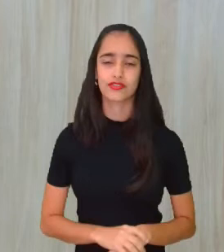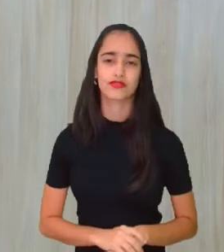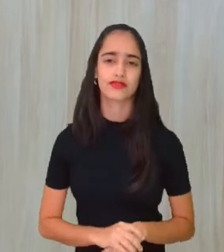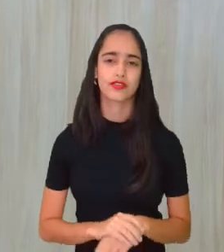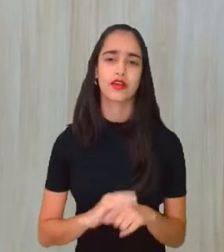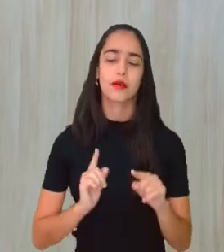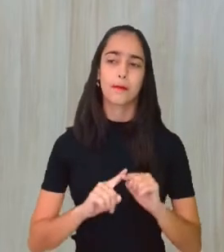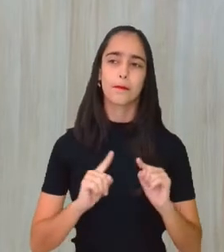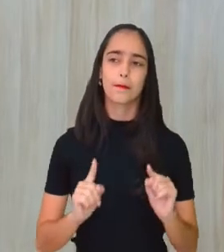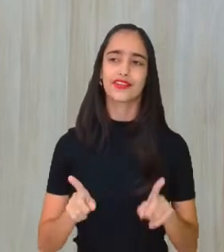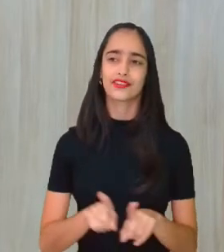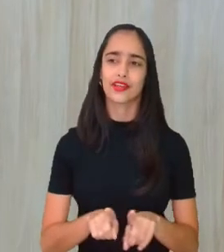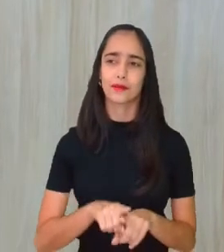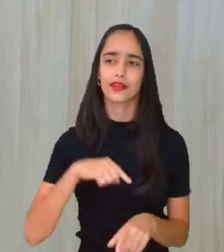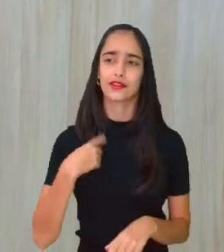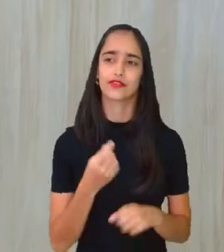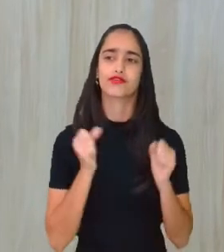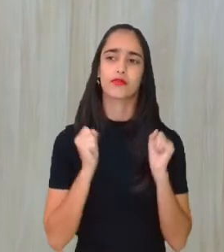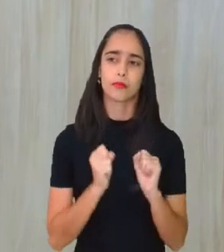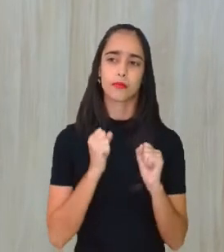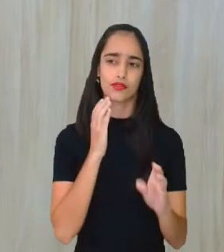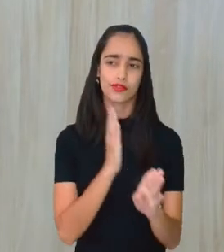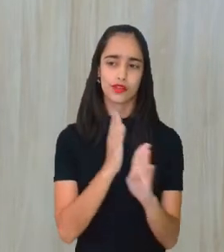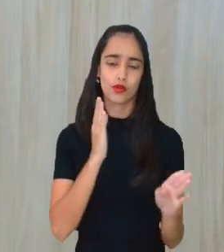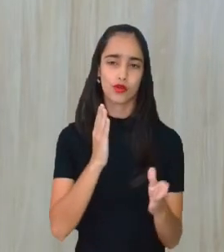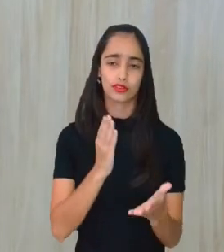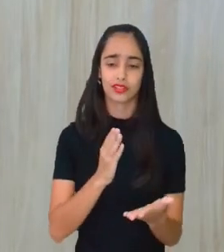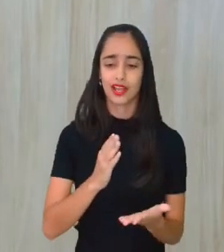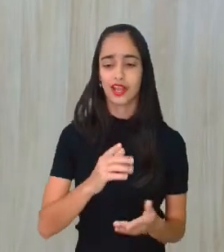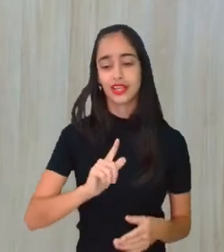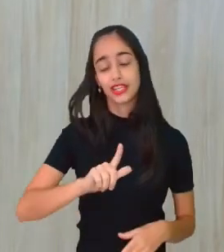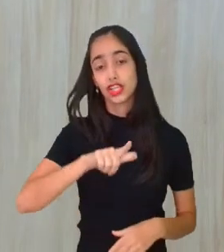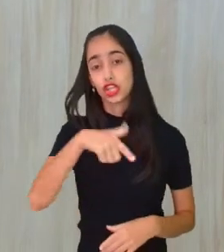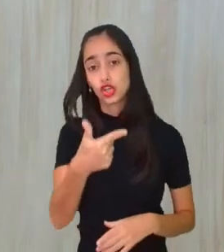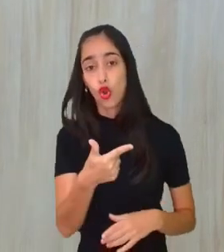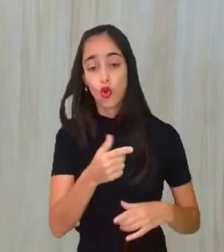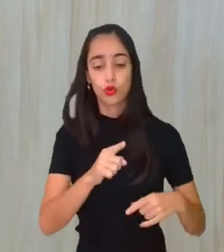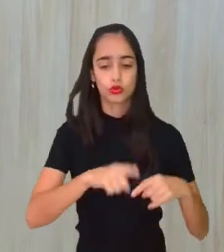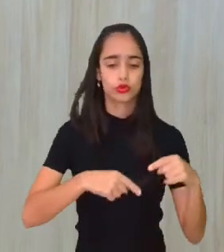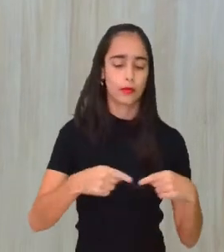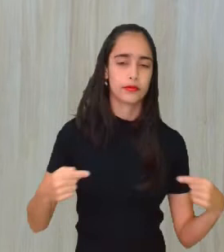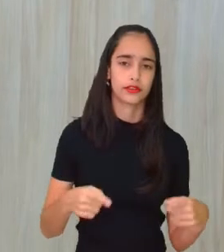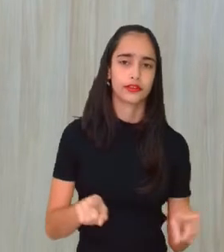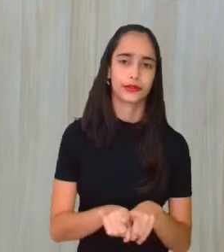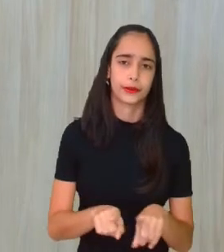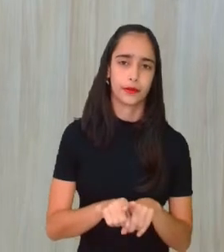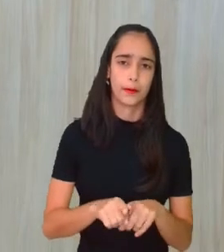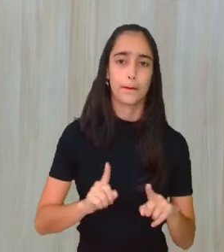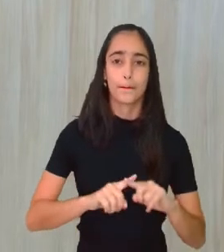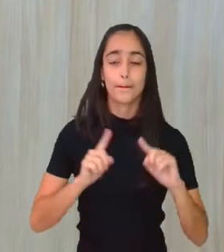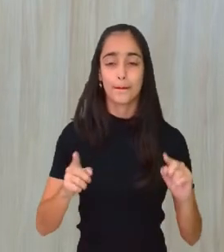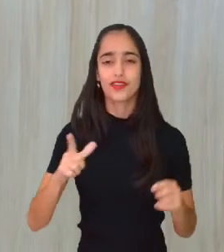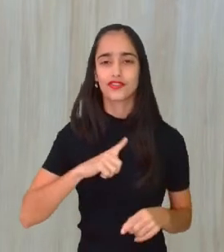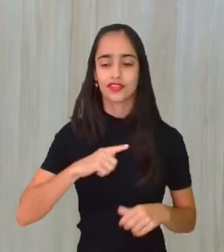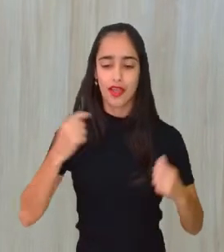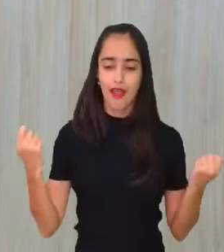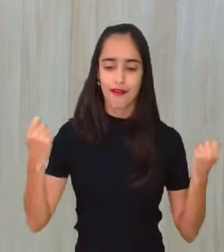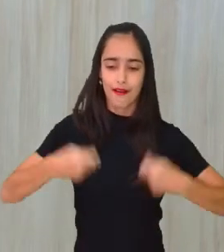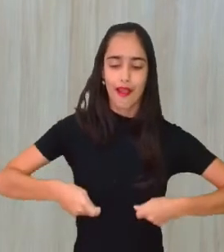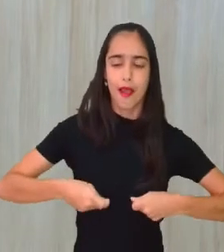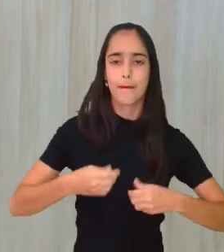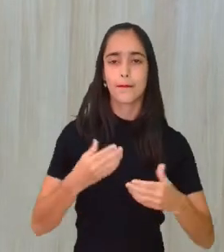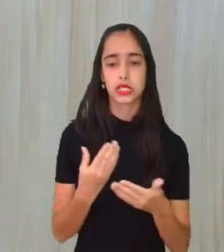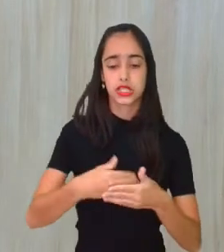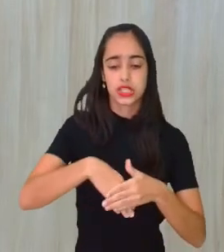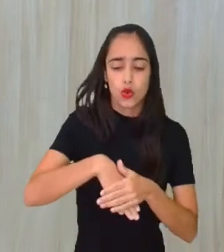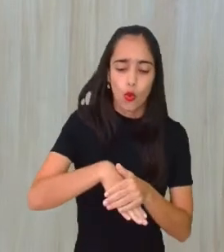E a gente não vê porque ele está no interior do eletrônico, mas ele tem essa capacidade aí, gente, de armazenar